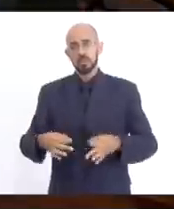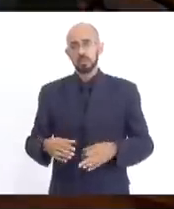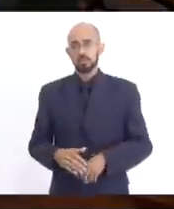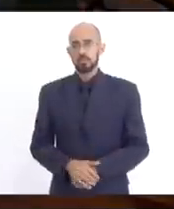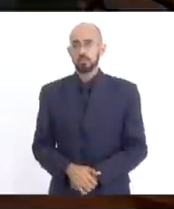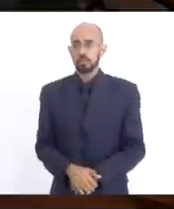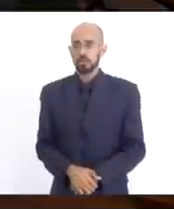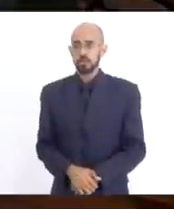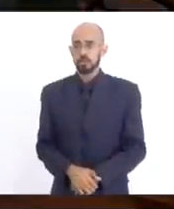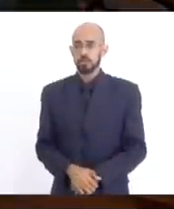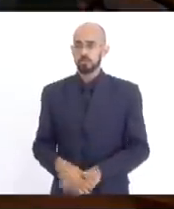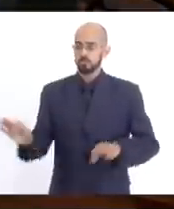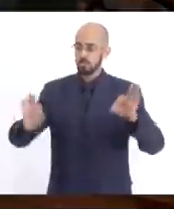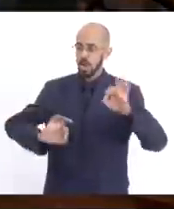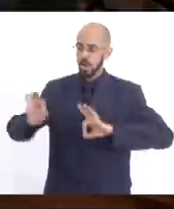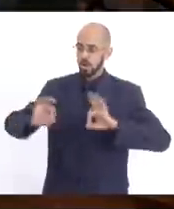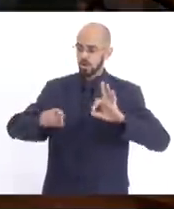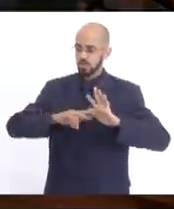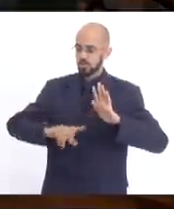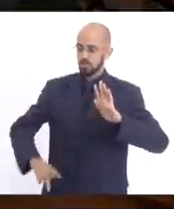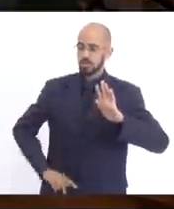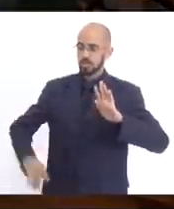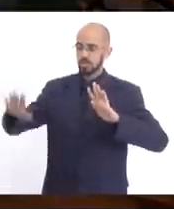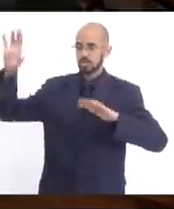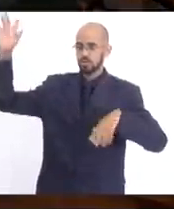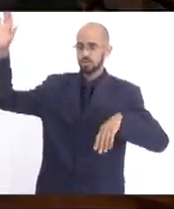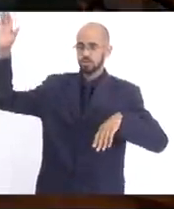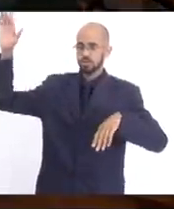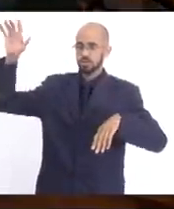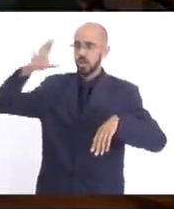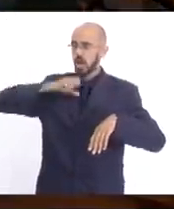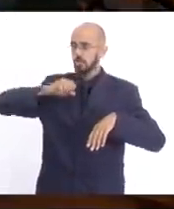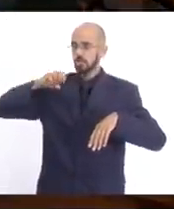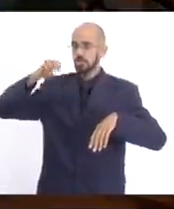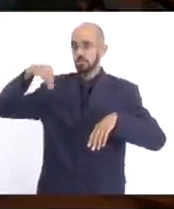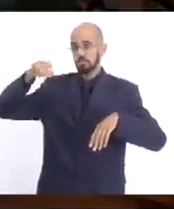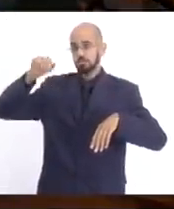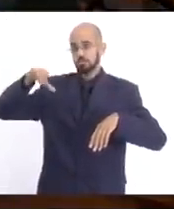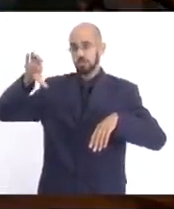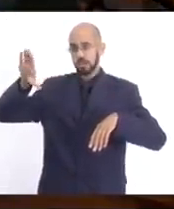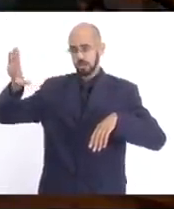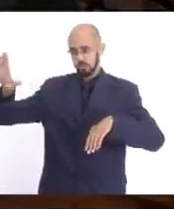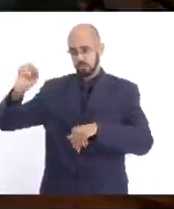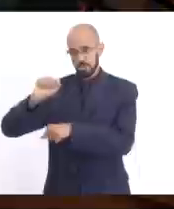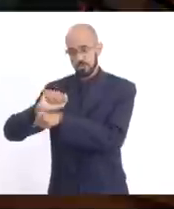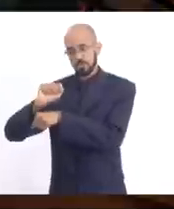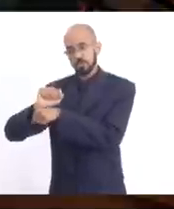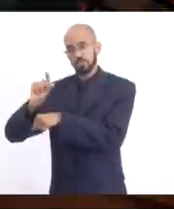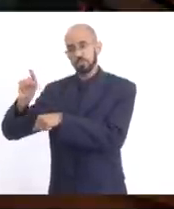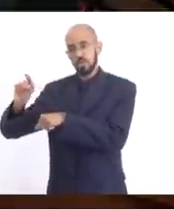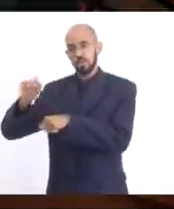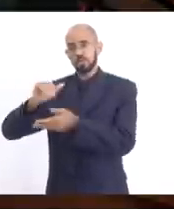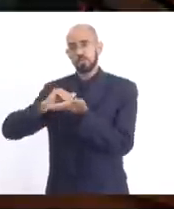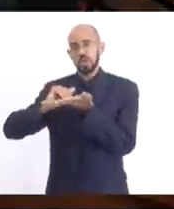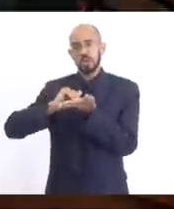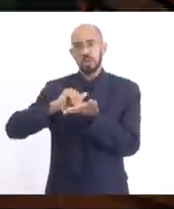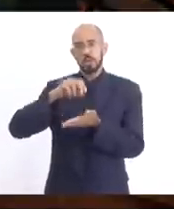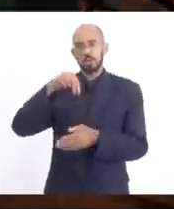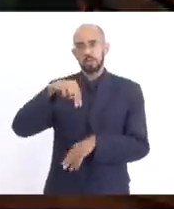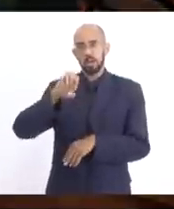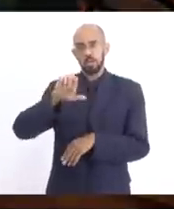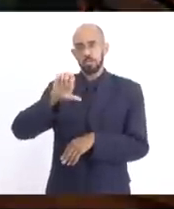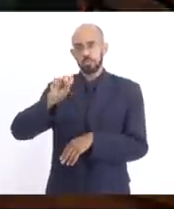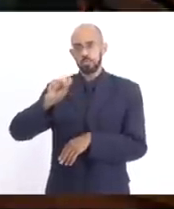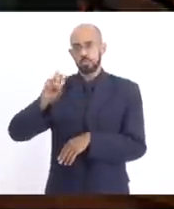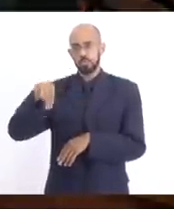Pela ordem, presidente. Rápido. Um instante só, Minqui, que a palavra é o deputado, o secretário Nelson, que não falou ainda. Só